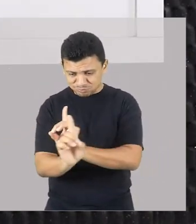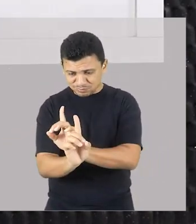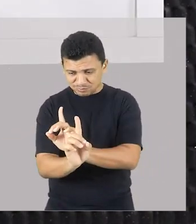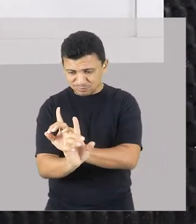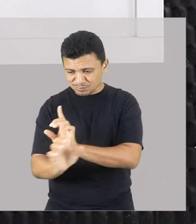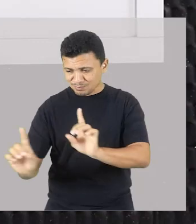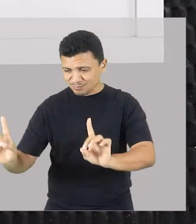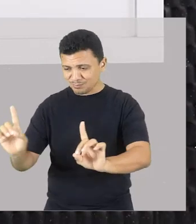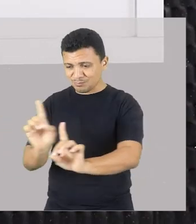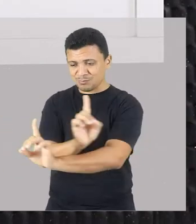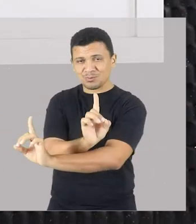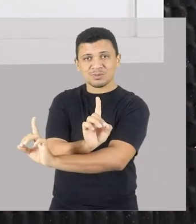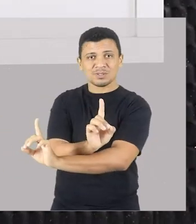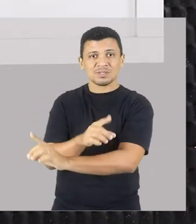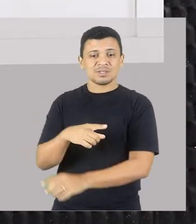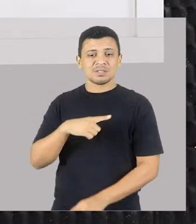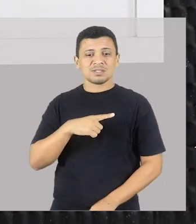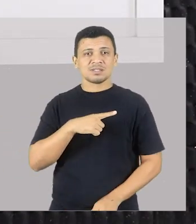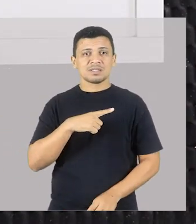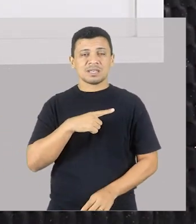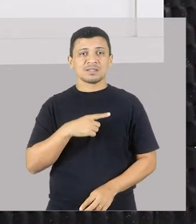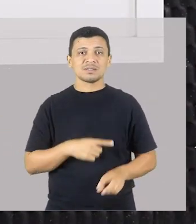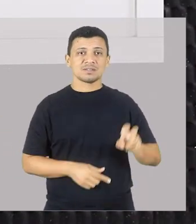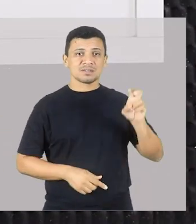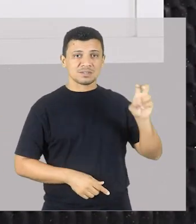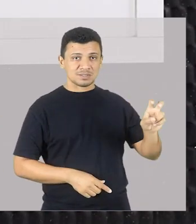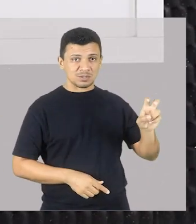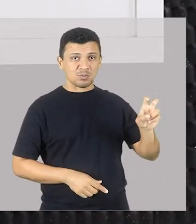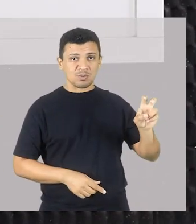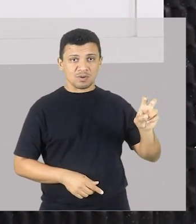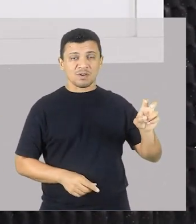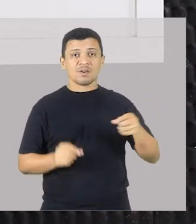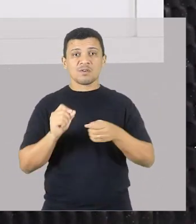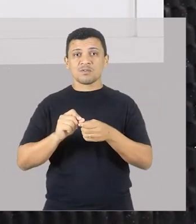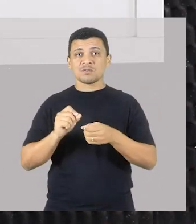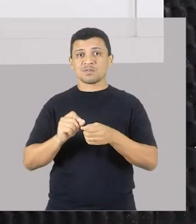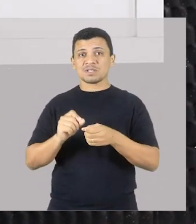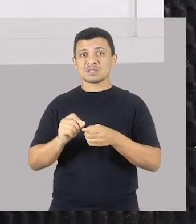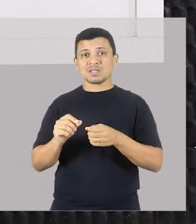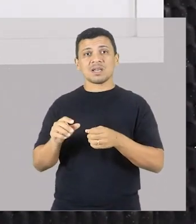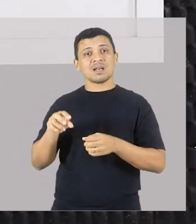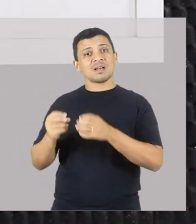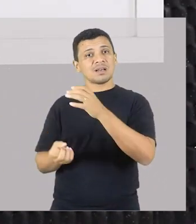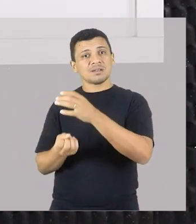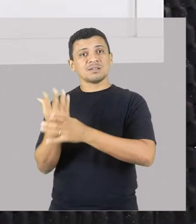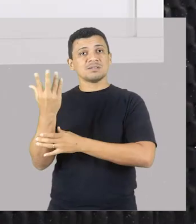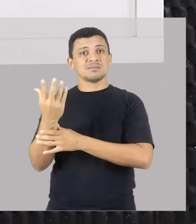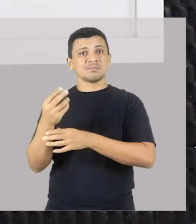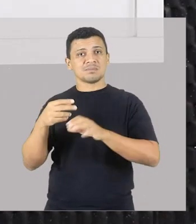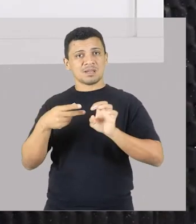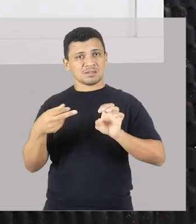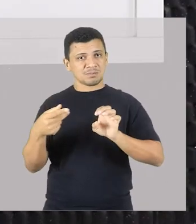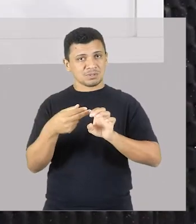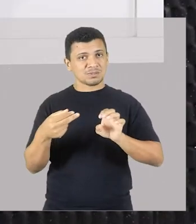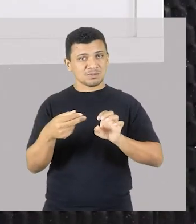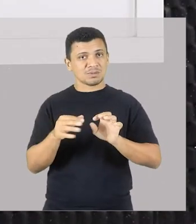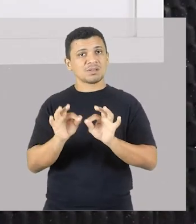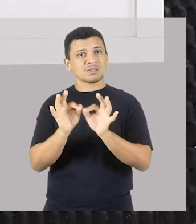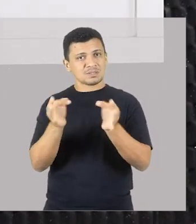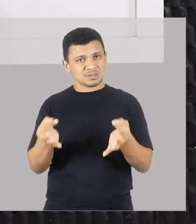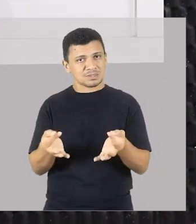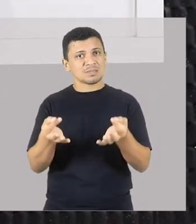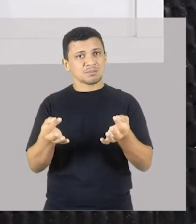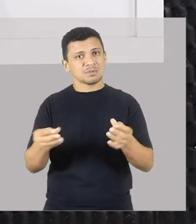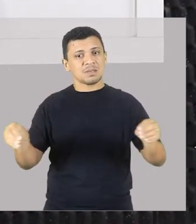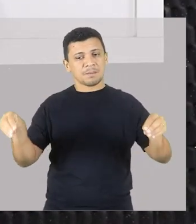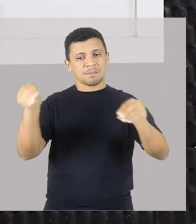posições. Então eu tenho 5 para formar elementos de 5, bate. Então é uma permutação simples, tá? Então para calcular